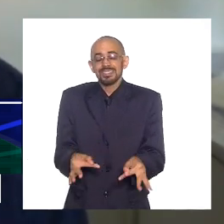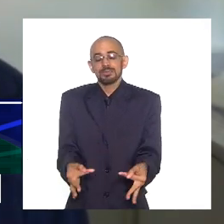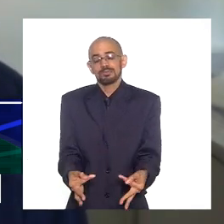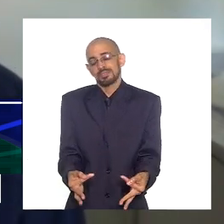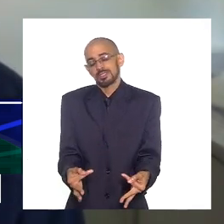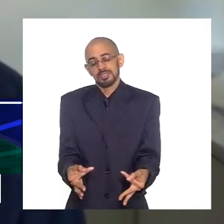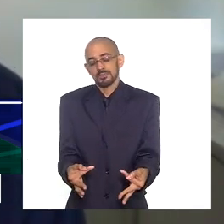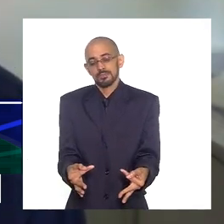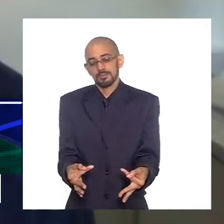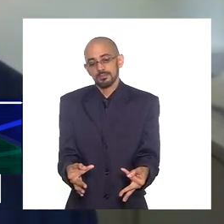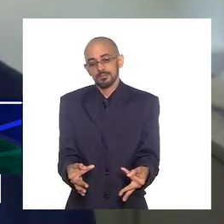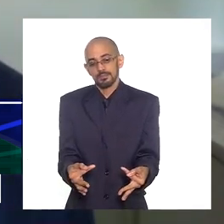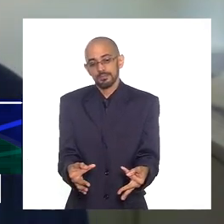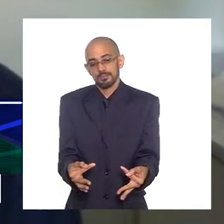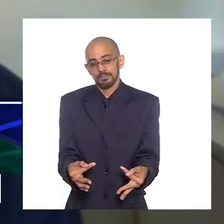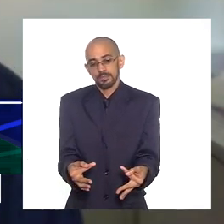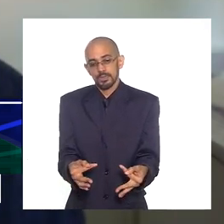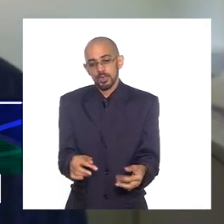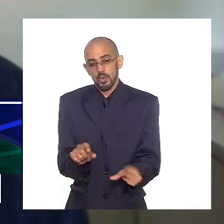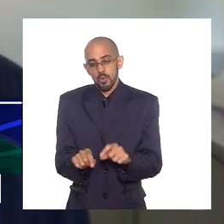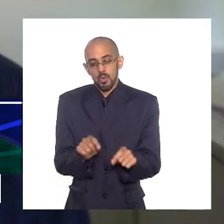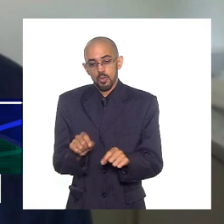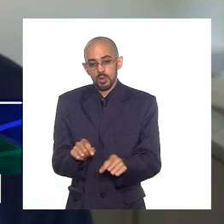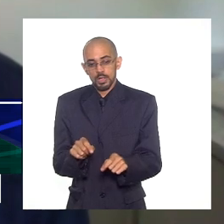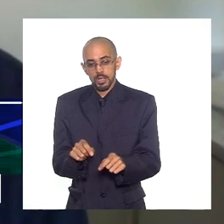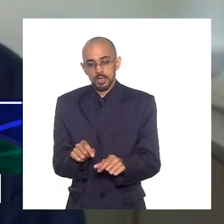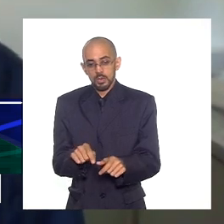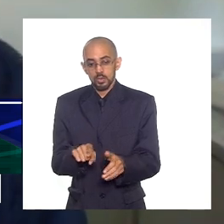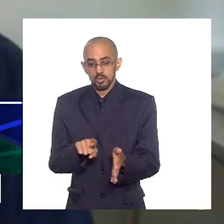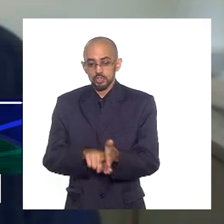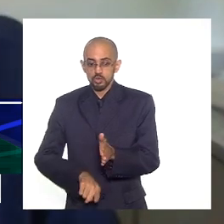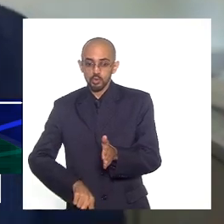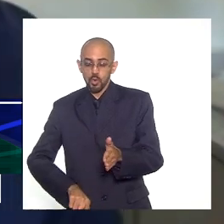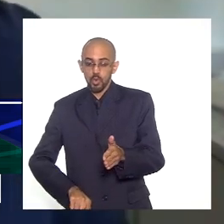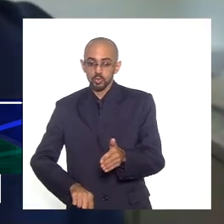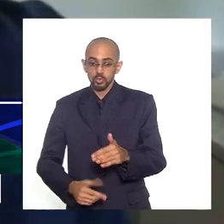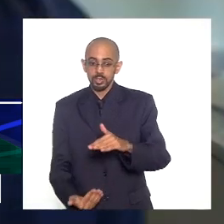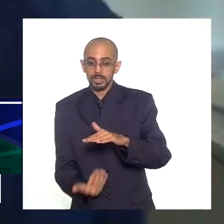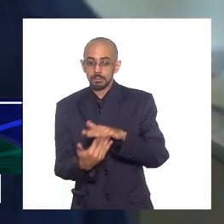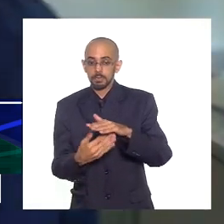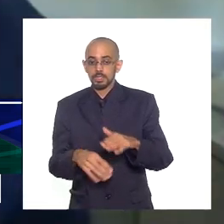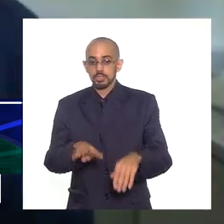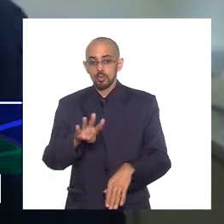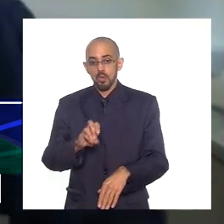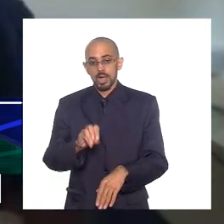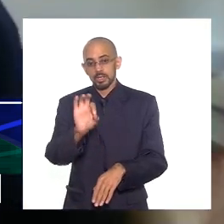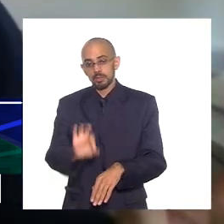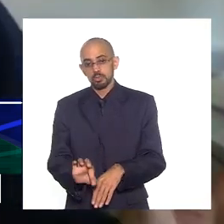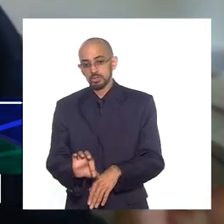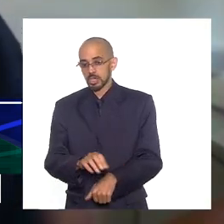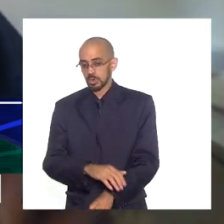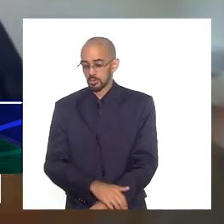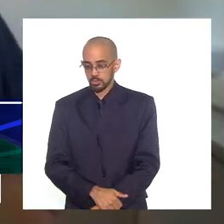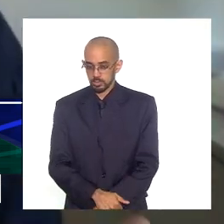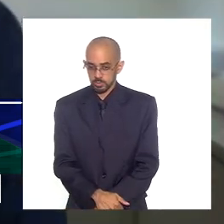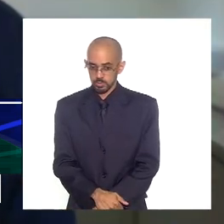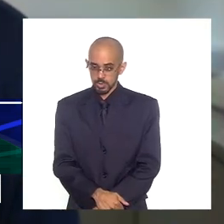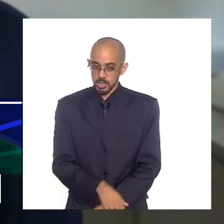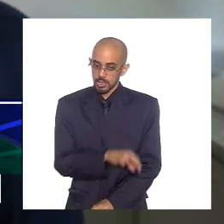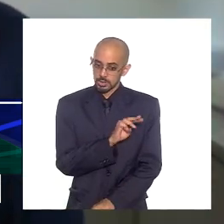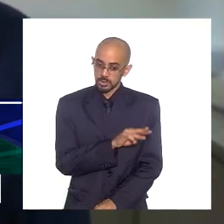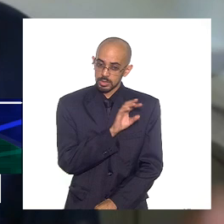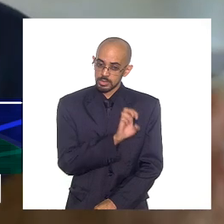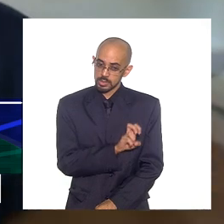que a consignação maior que pode ter é 40. Não pode ter consignação maior que 40.